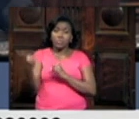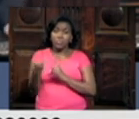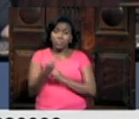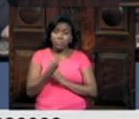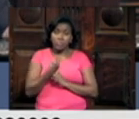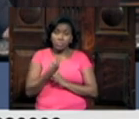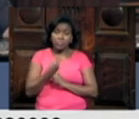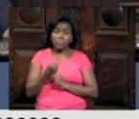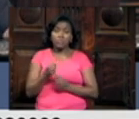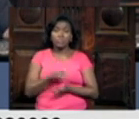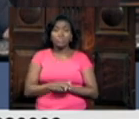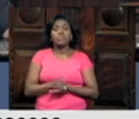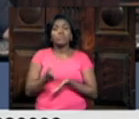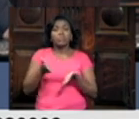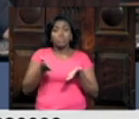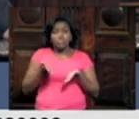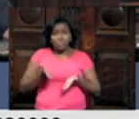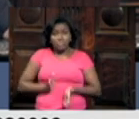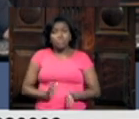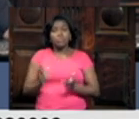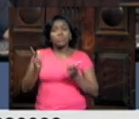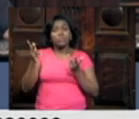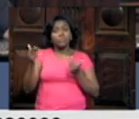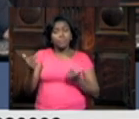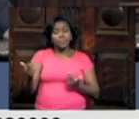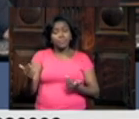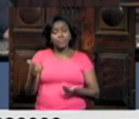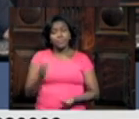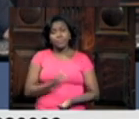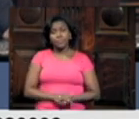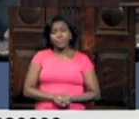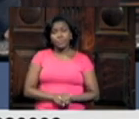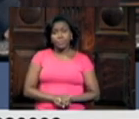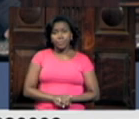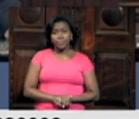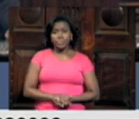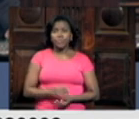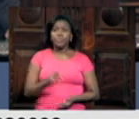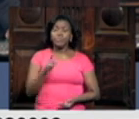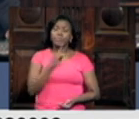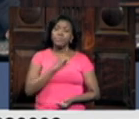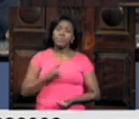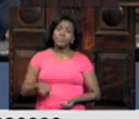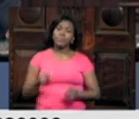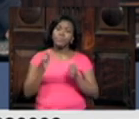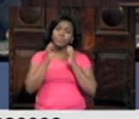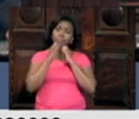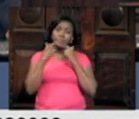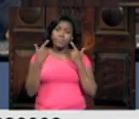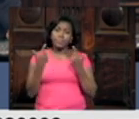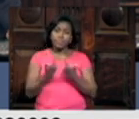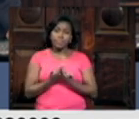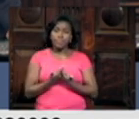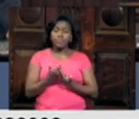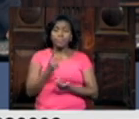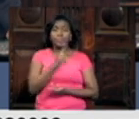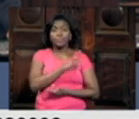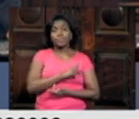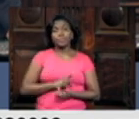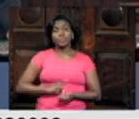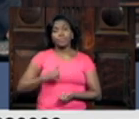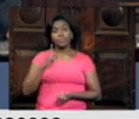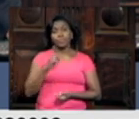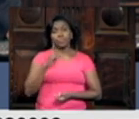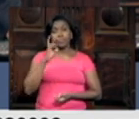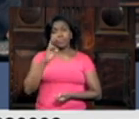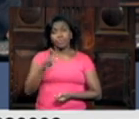terra dele, onde é muito bem conceituado e muito bem votado. O presidente dessa casa, ao presidente do DR,